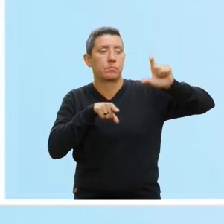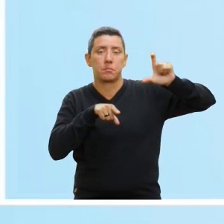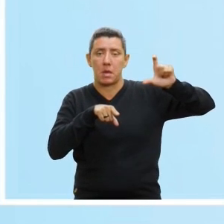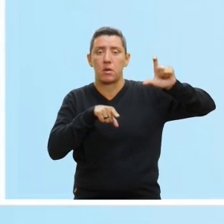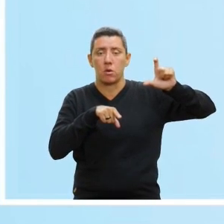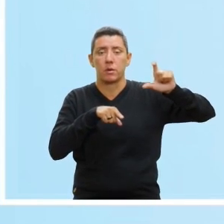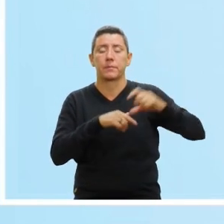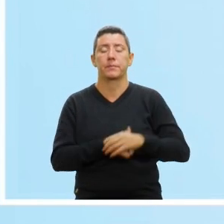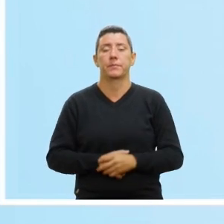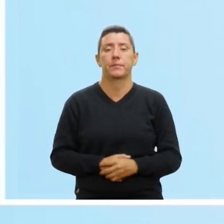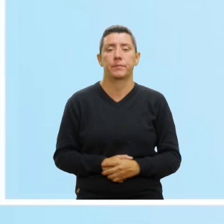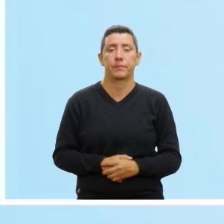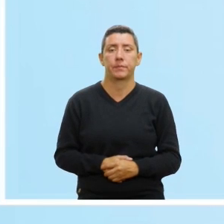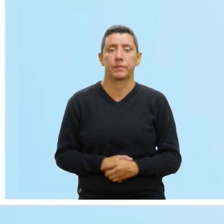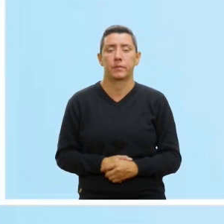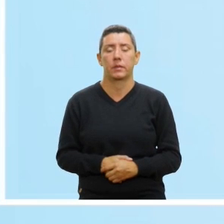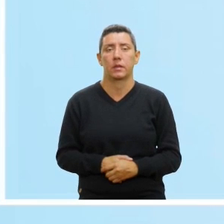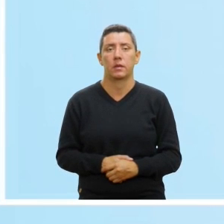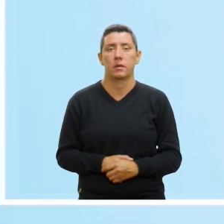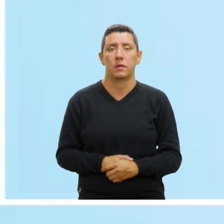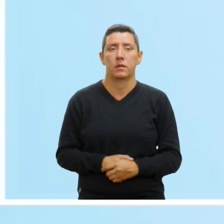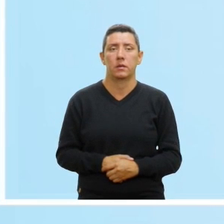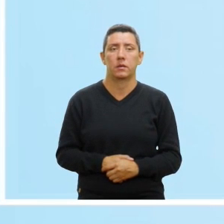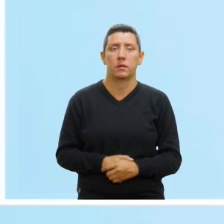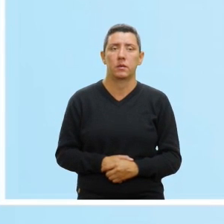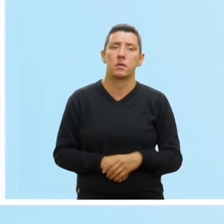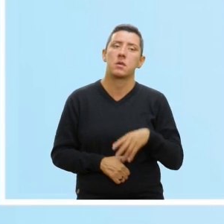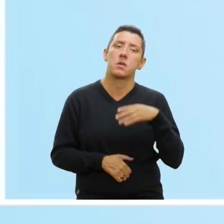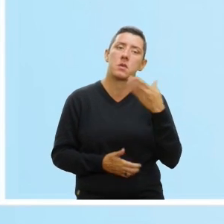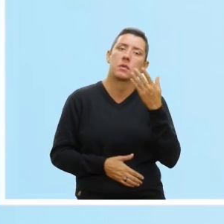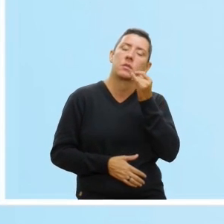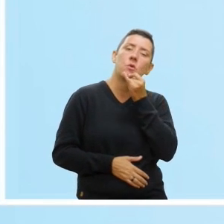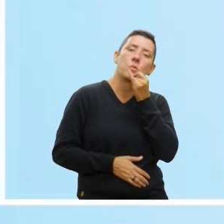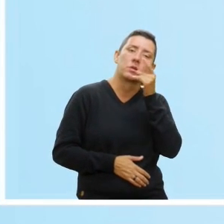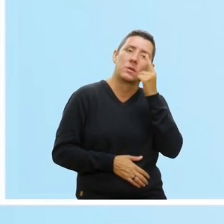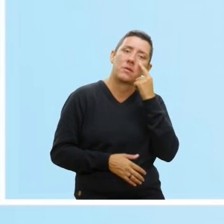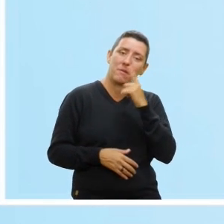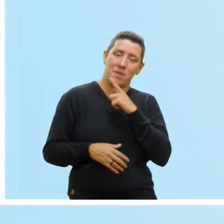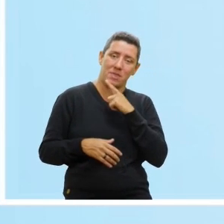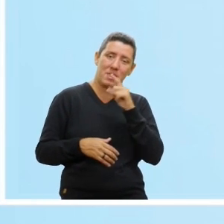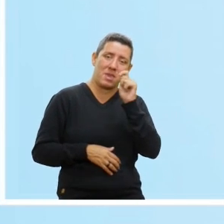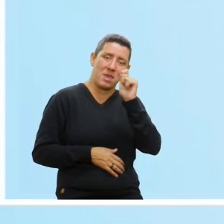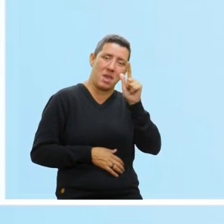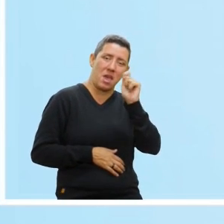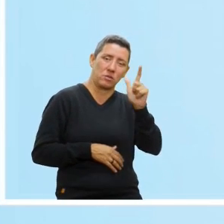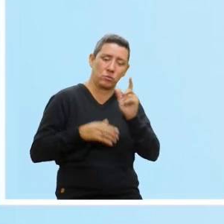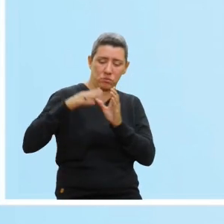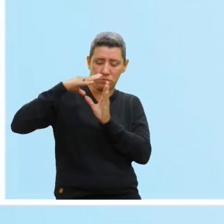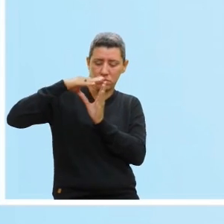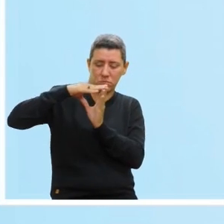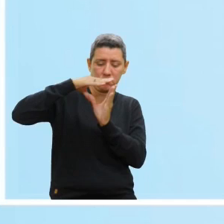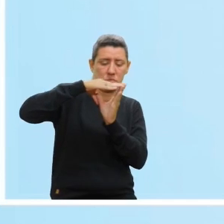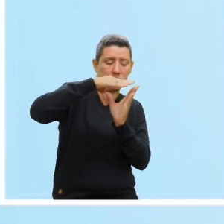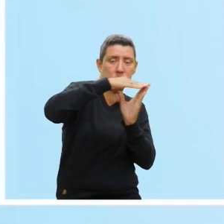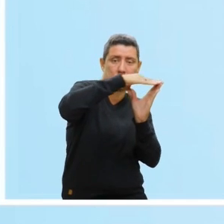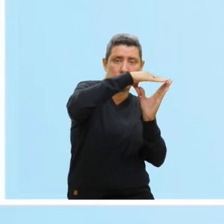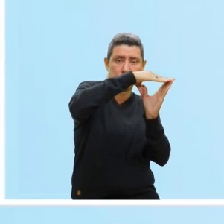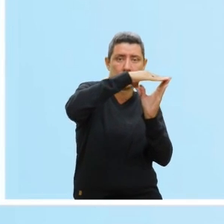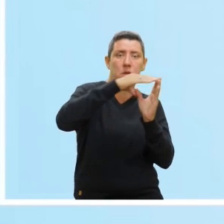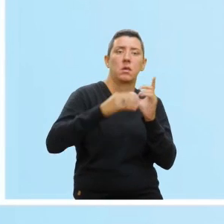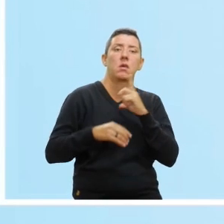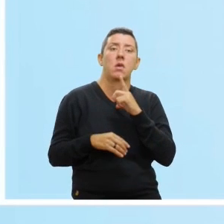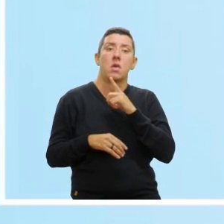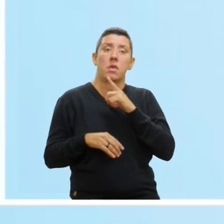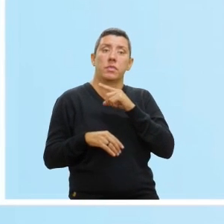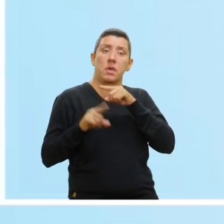Então, num exemplo com vários amplificadores, então o que acontece? Aqui em azul a gente tem a potência. Tá?